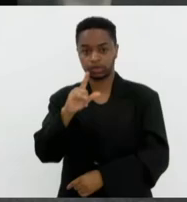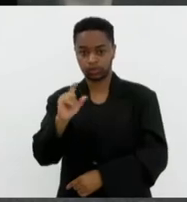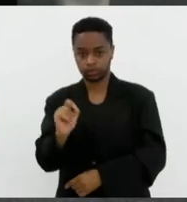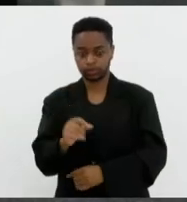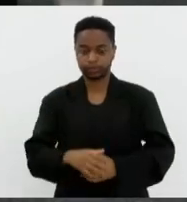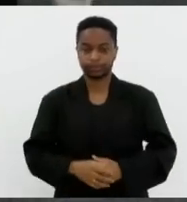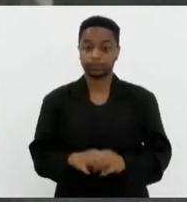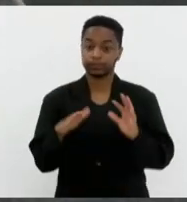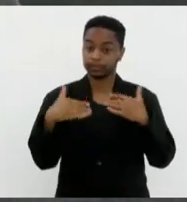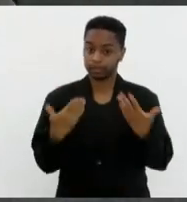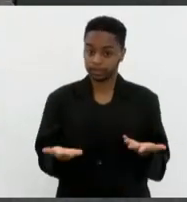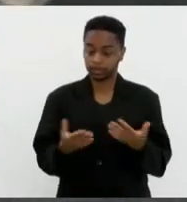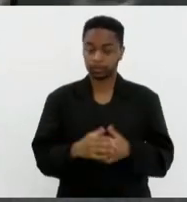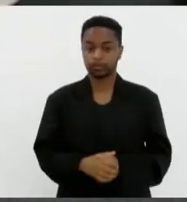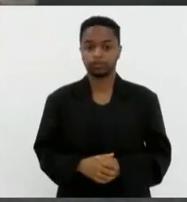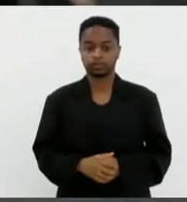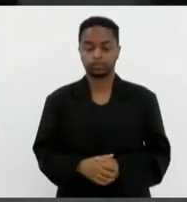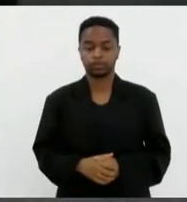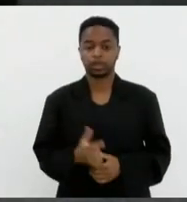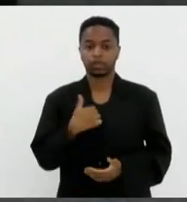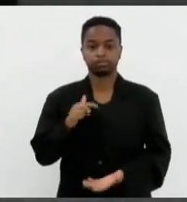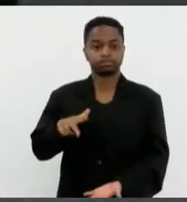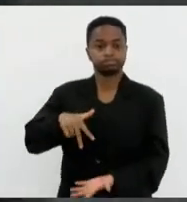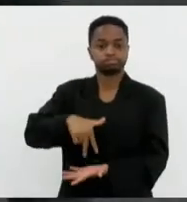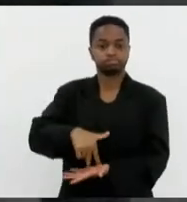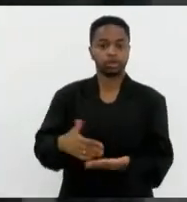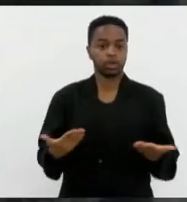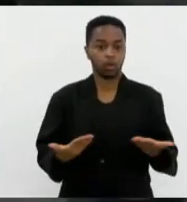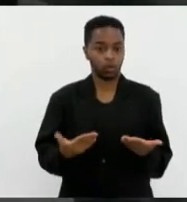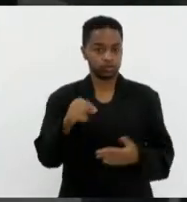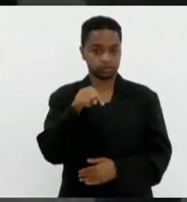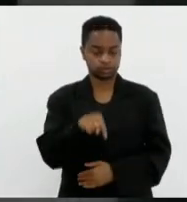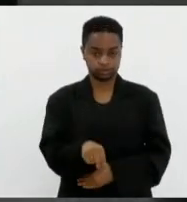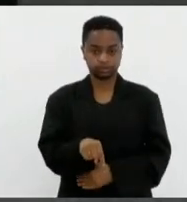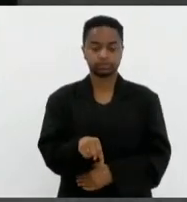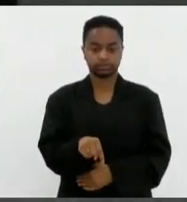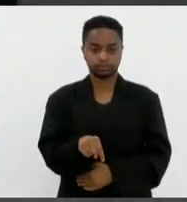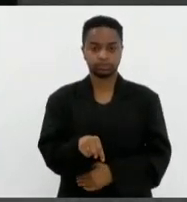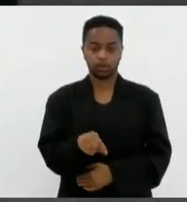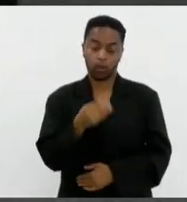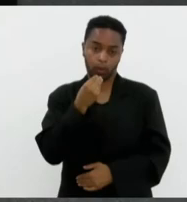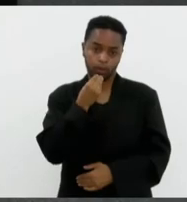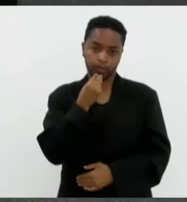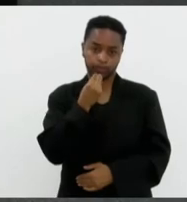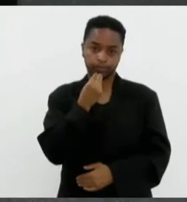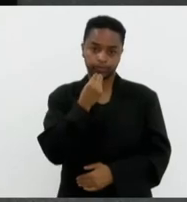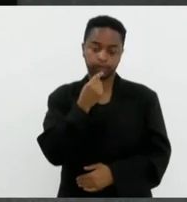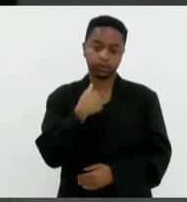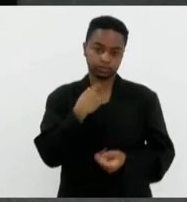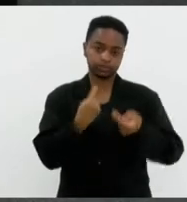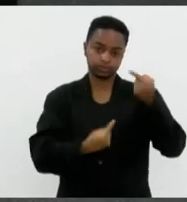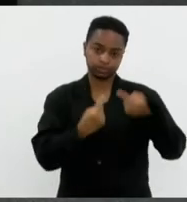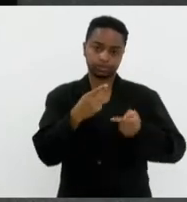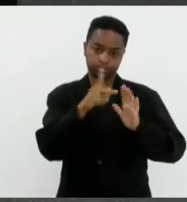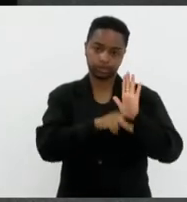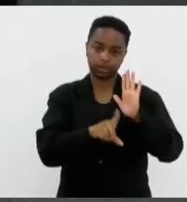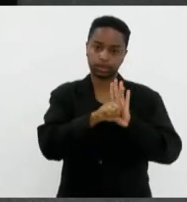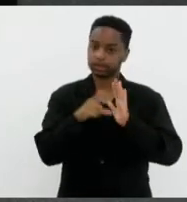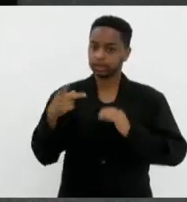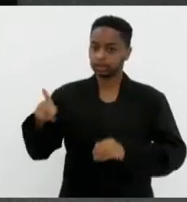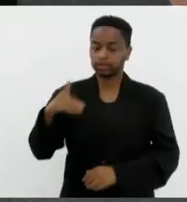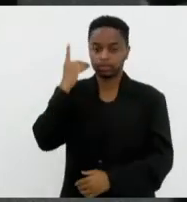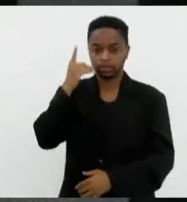Bom, eu venho a esse microfone de aparte, claro, discutir o projeto do deputado